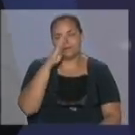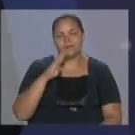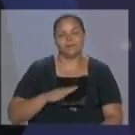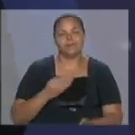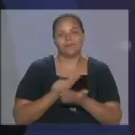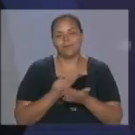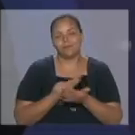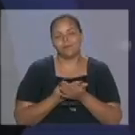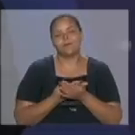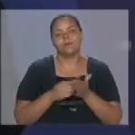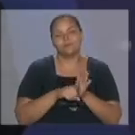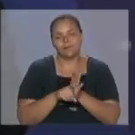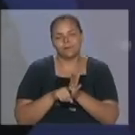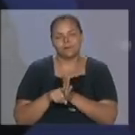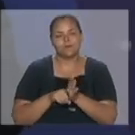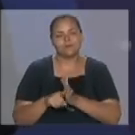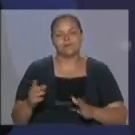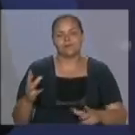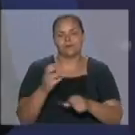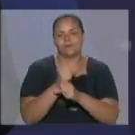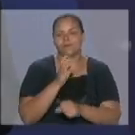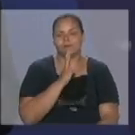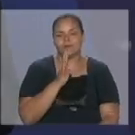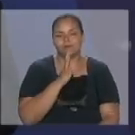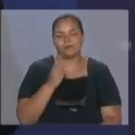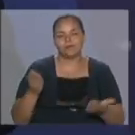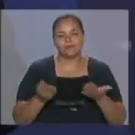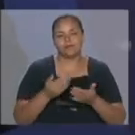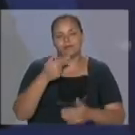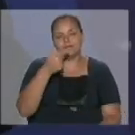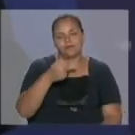segundo estudos, do total conhecido hoje,